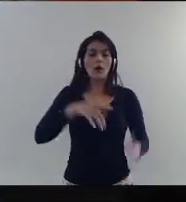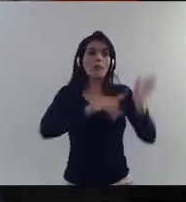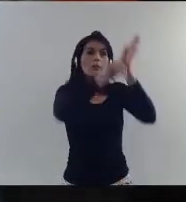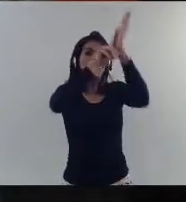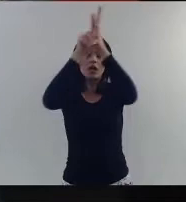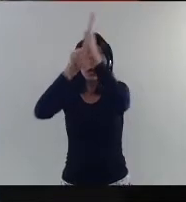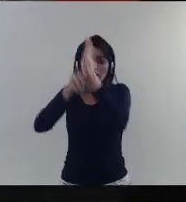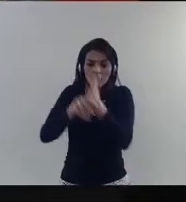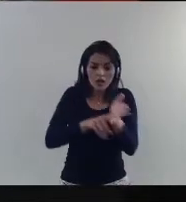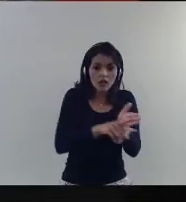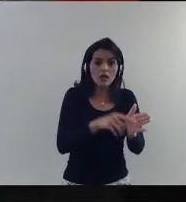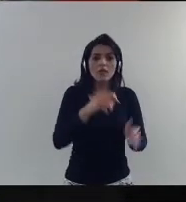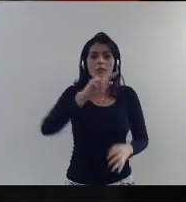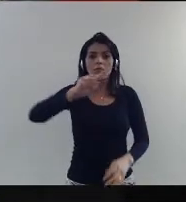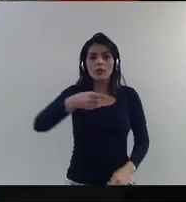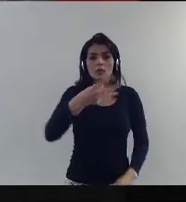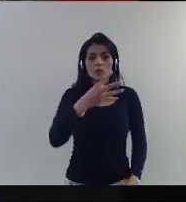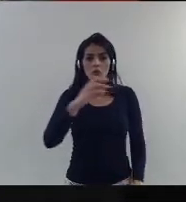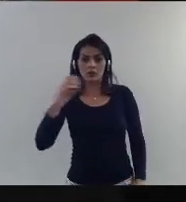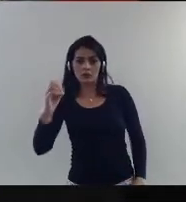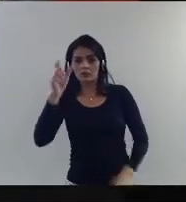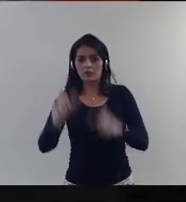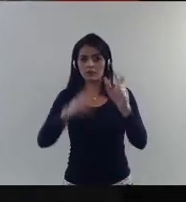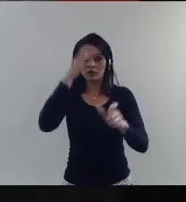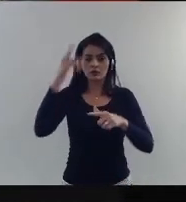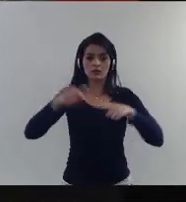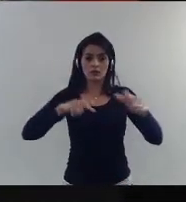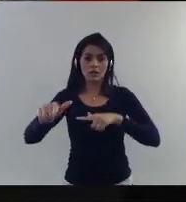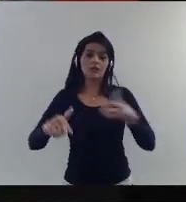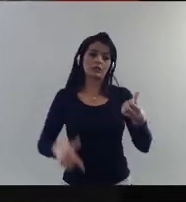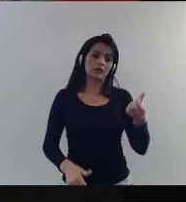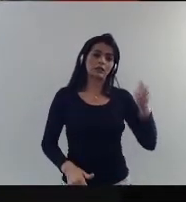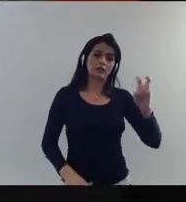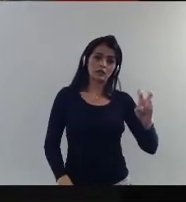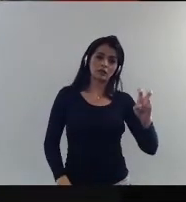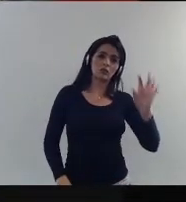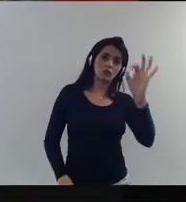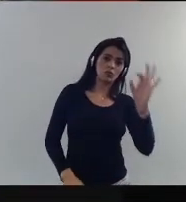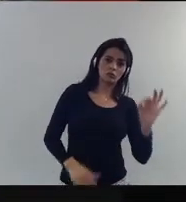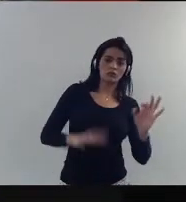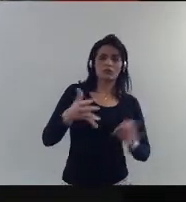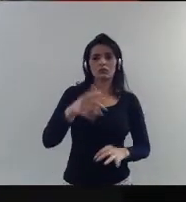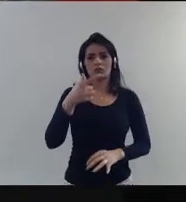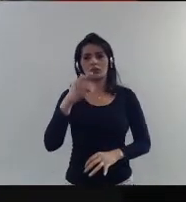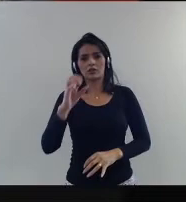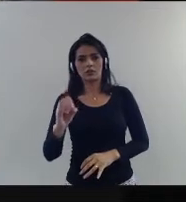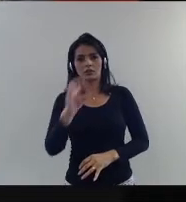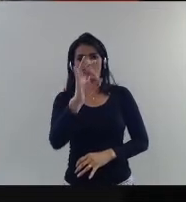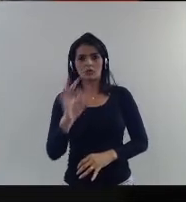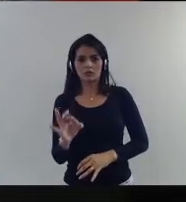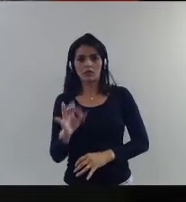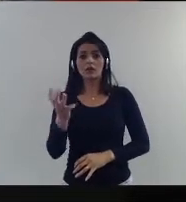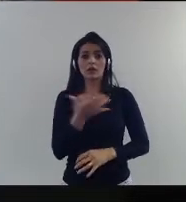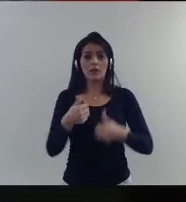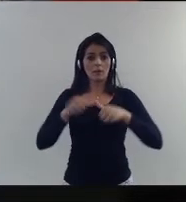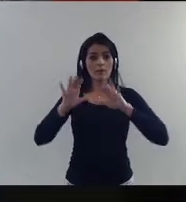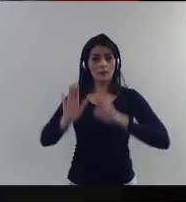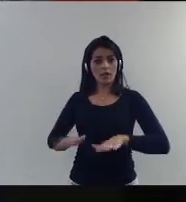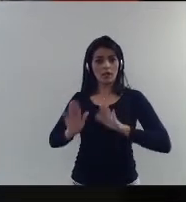as 1.400 colaboradores do escritório e 65% a 70% querem ficar em home office quando acabar a